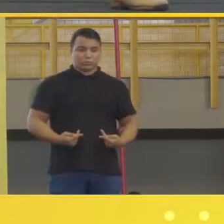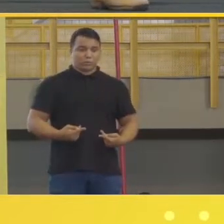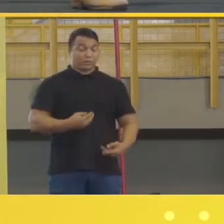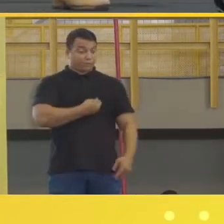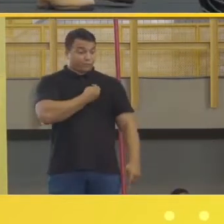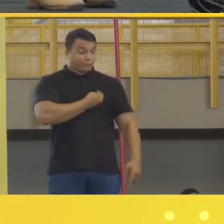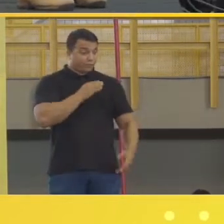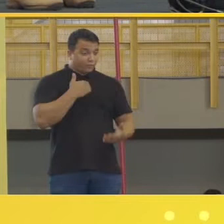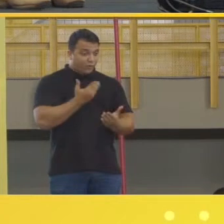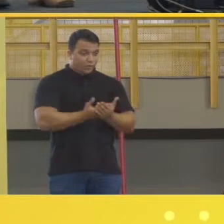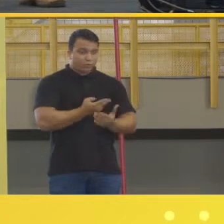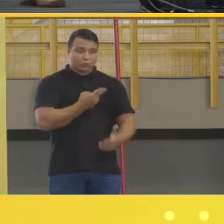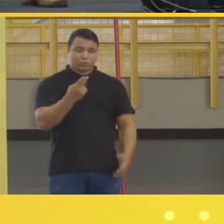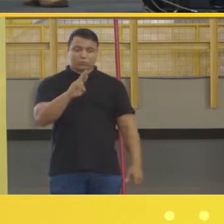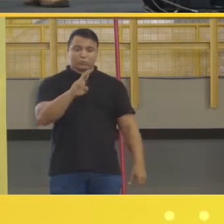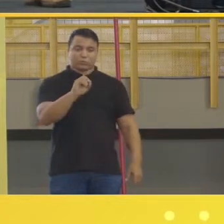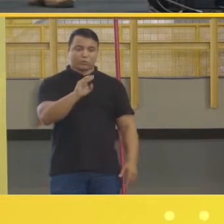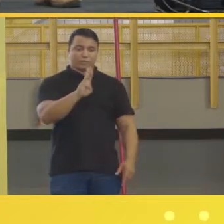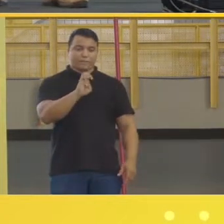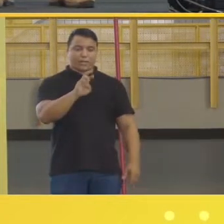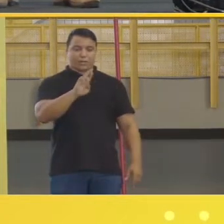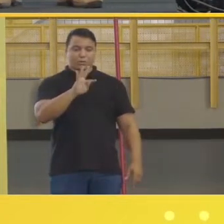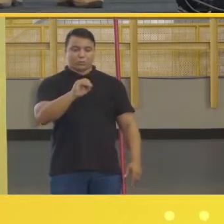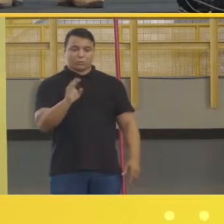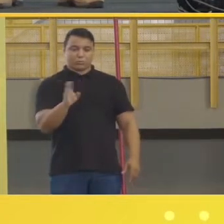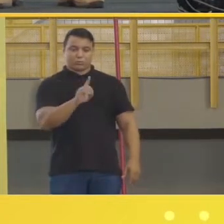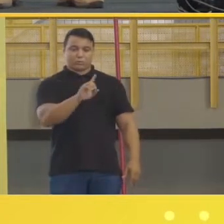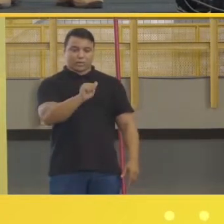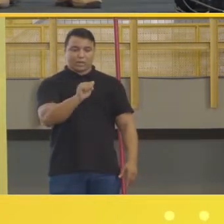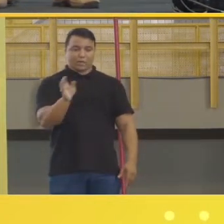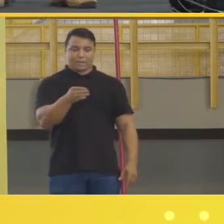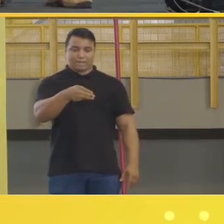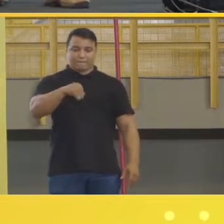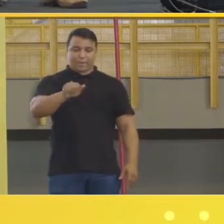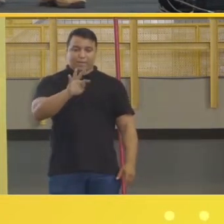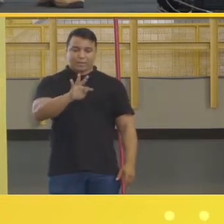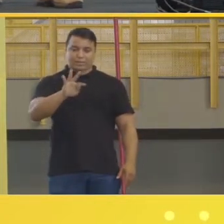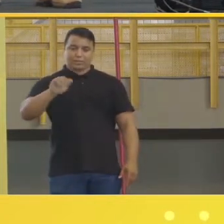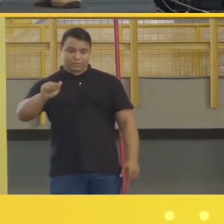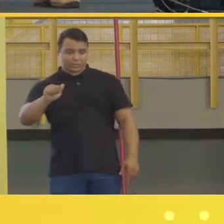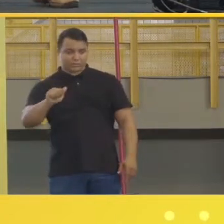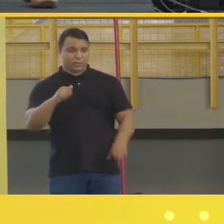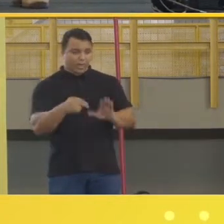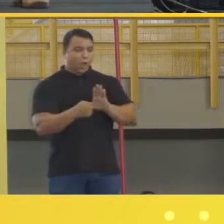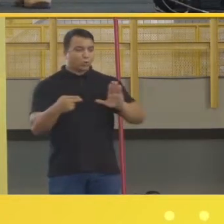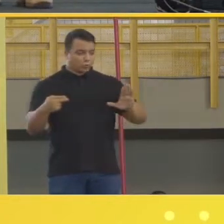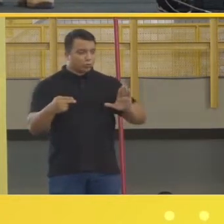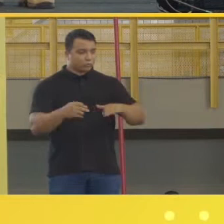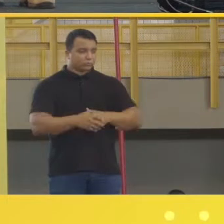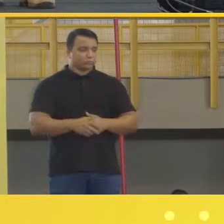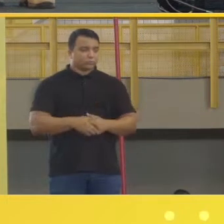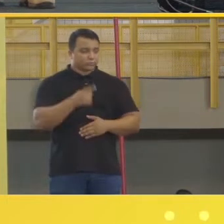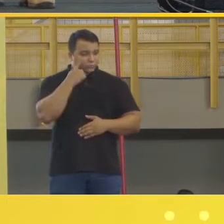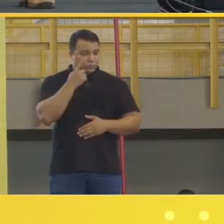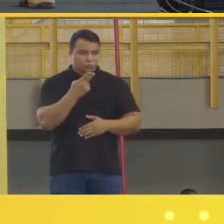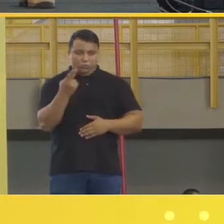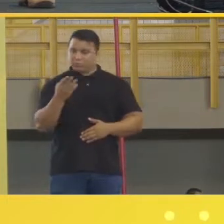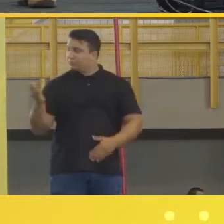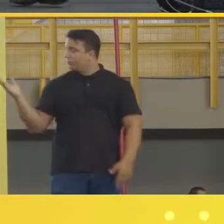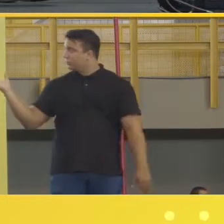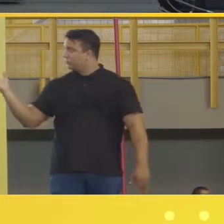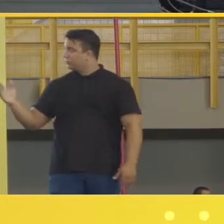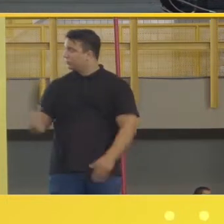vivo, chamado Roberto da Mata. Para quem não conhece, sugiro que vocês busquem conhecer Roberto da